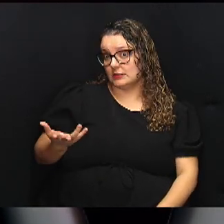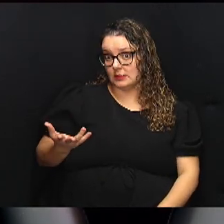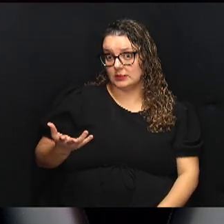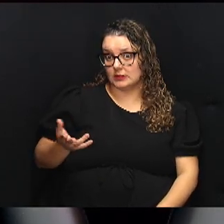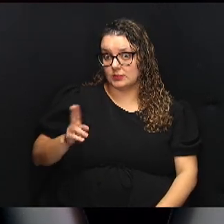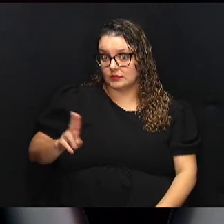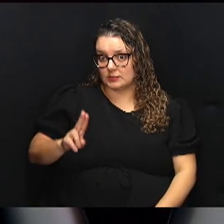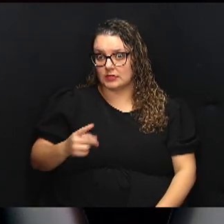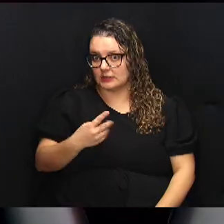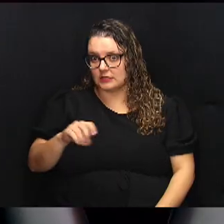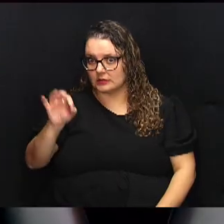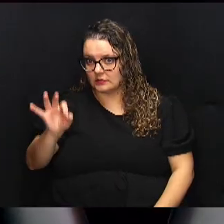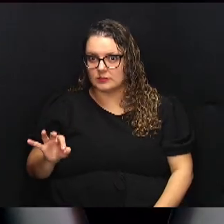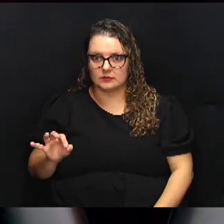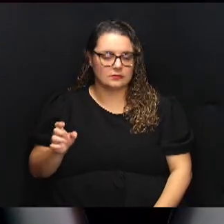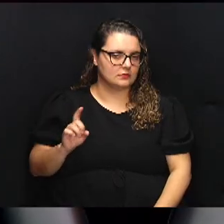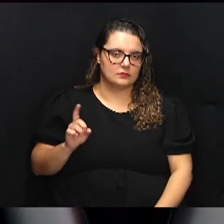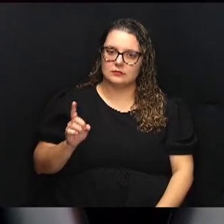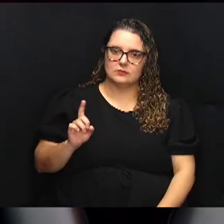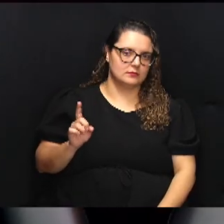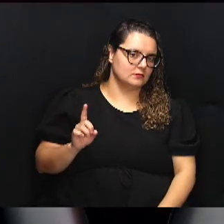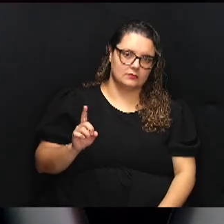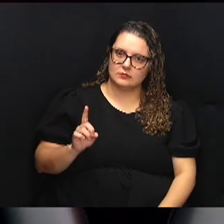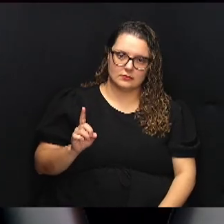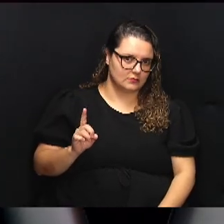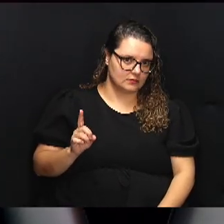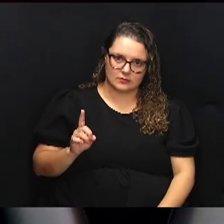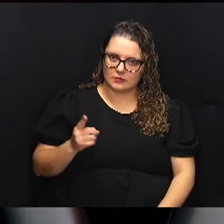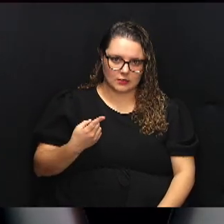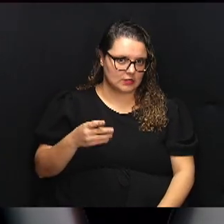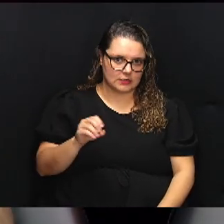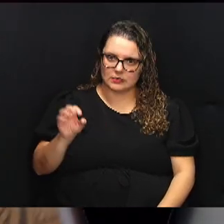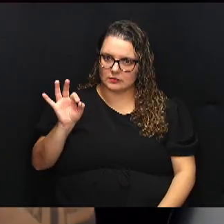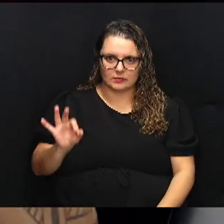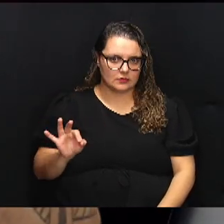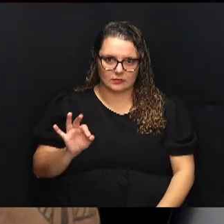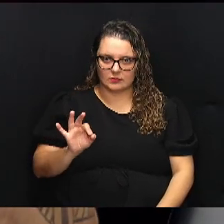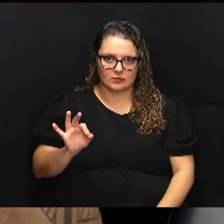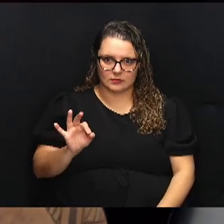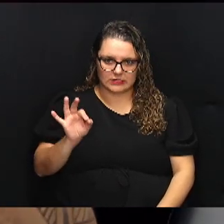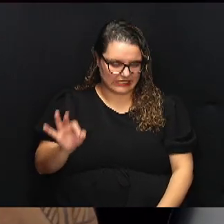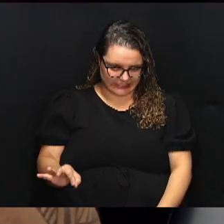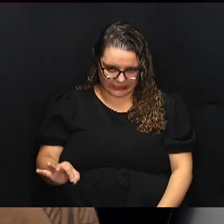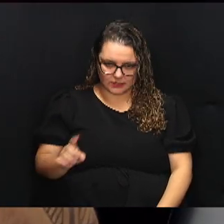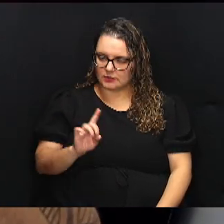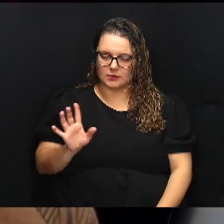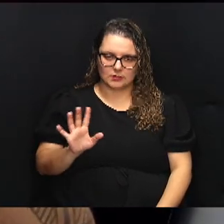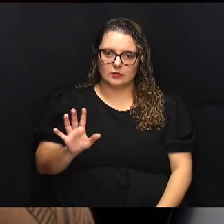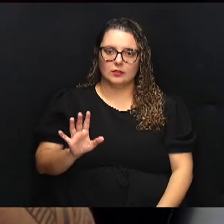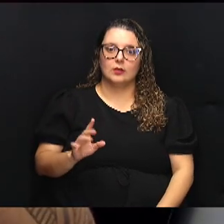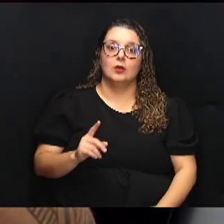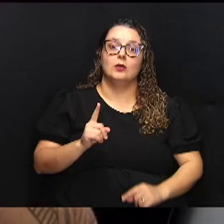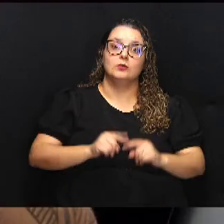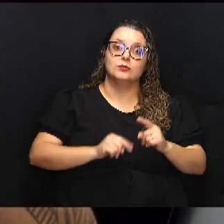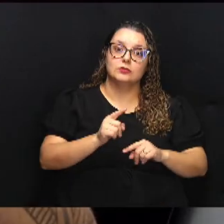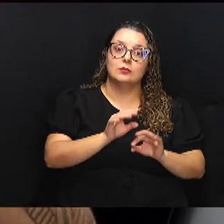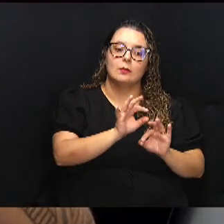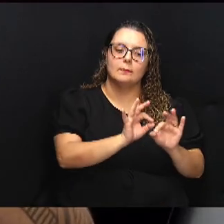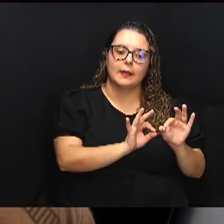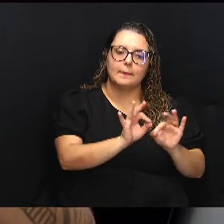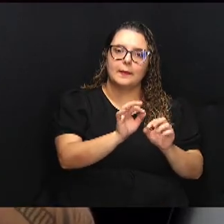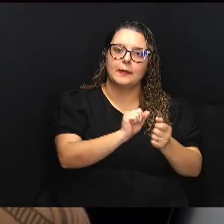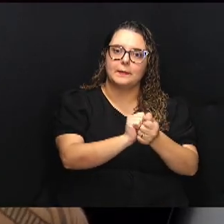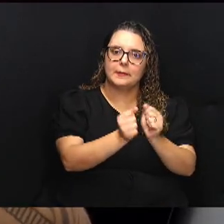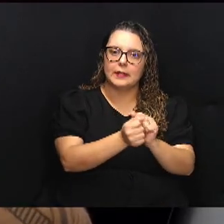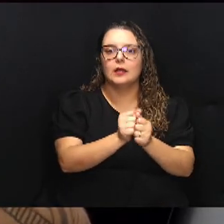certo 100%, não vai acontecer. Essa é a verdade. O seu produto ele vai sendo moldado.